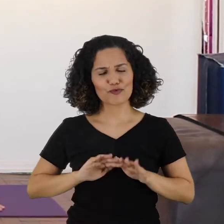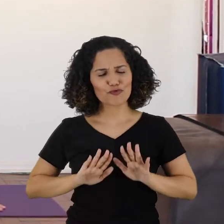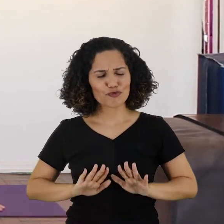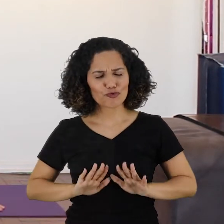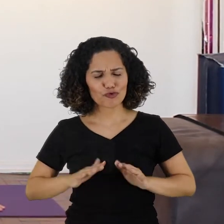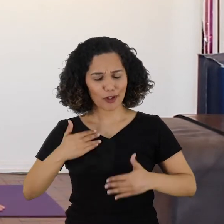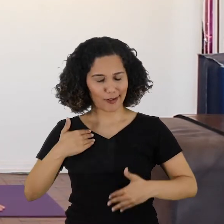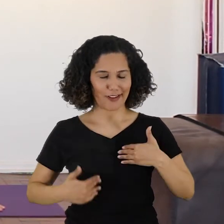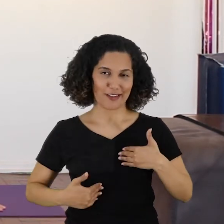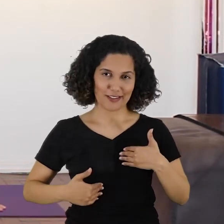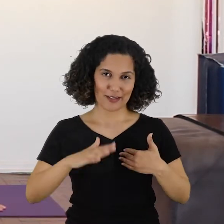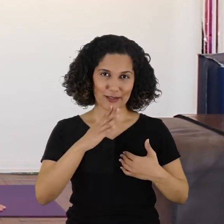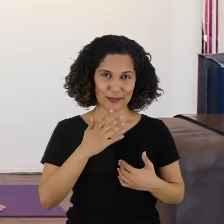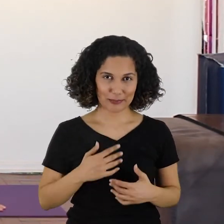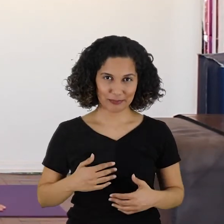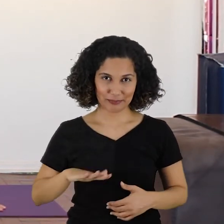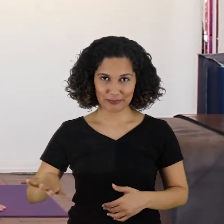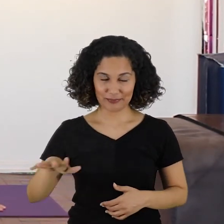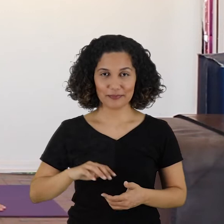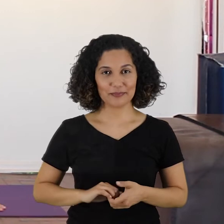aqui na postura da criança.